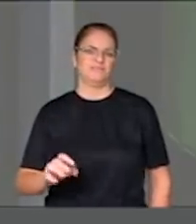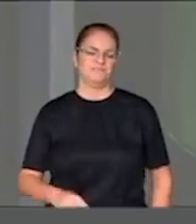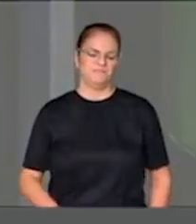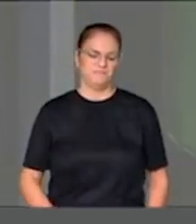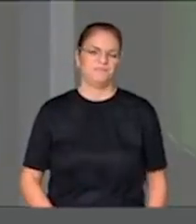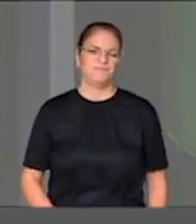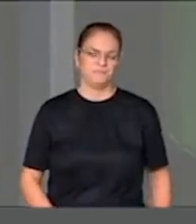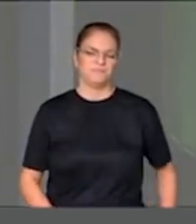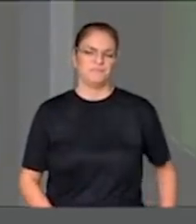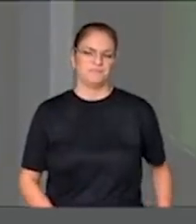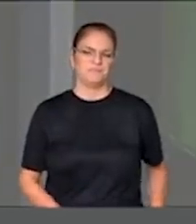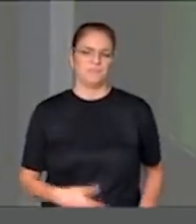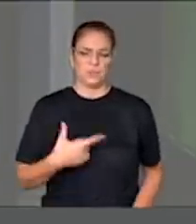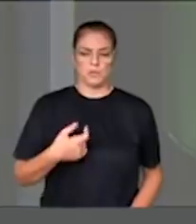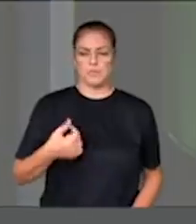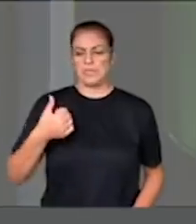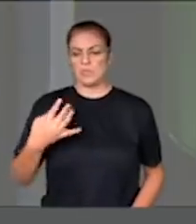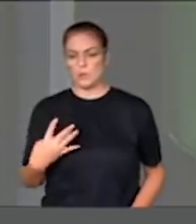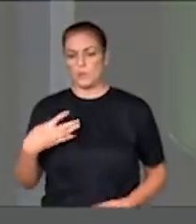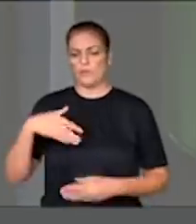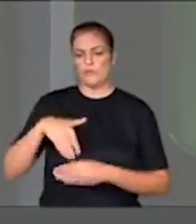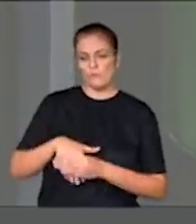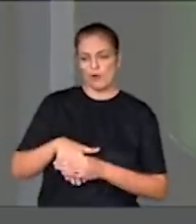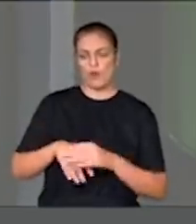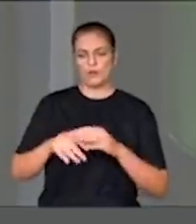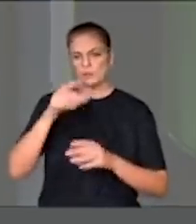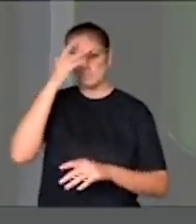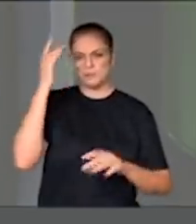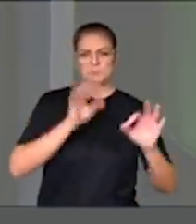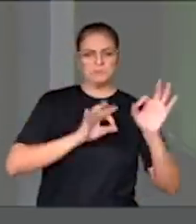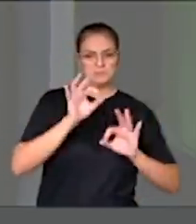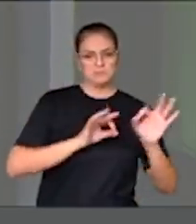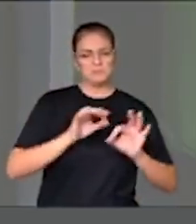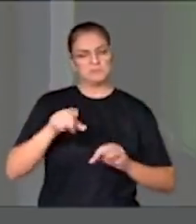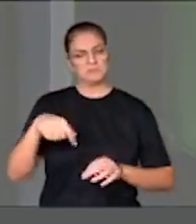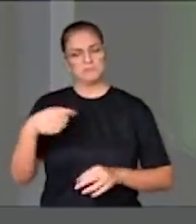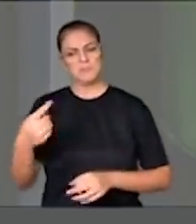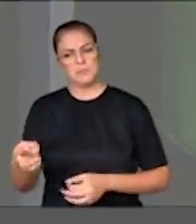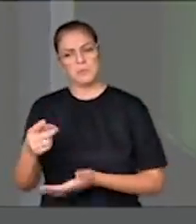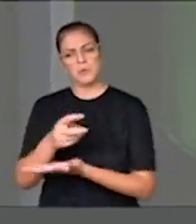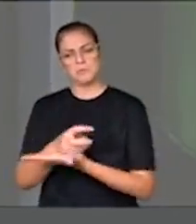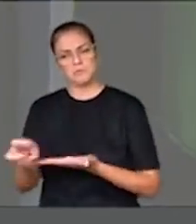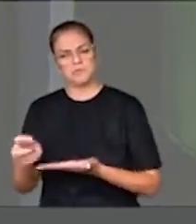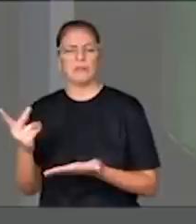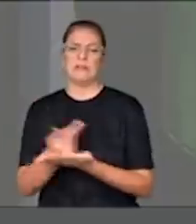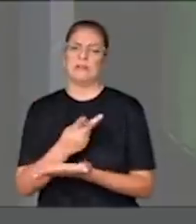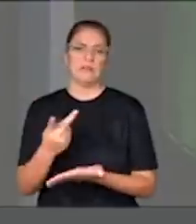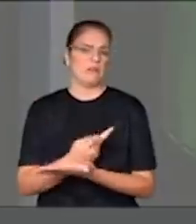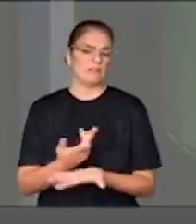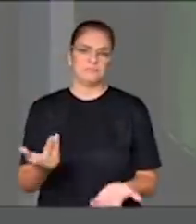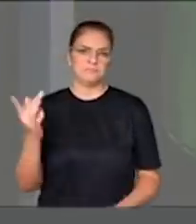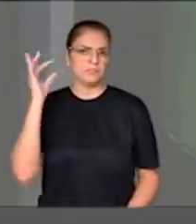que levou à cassação indevida de um mandato legítimo da